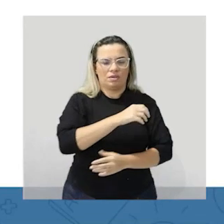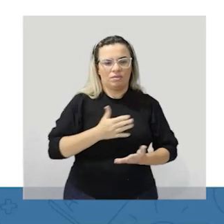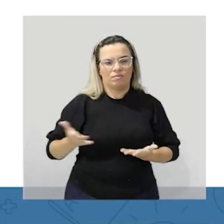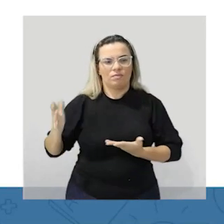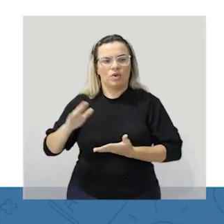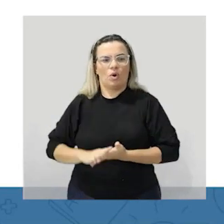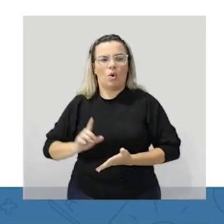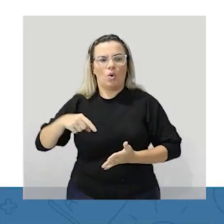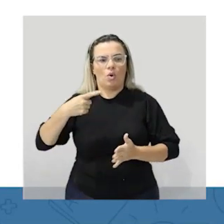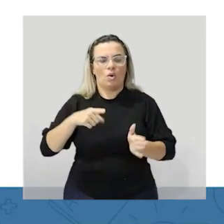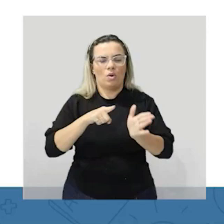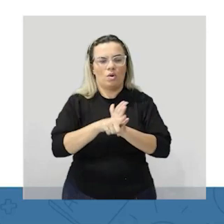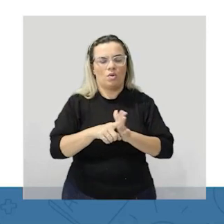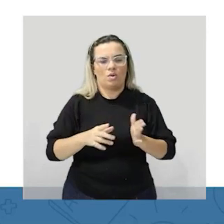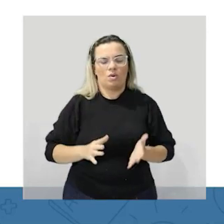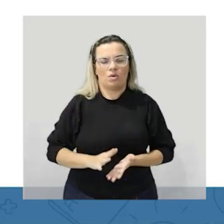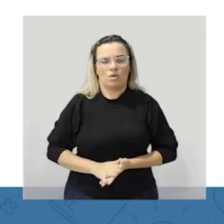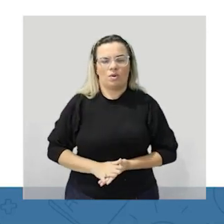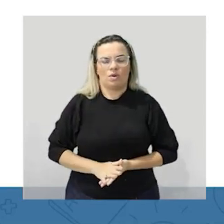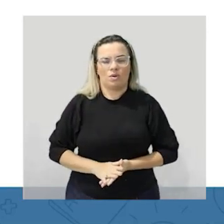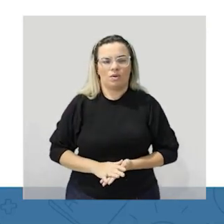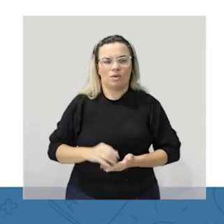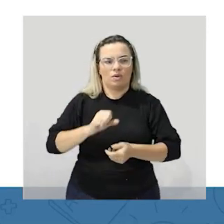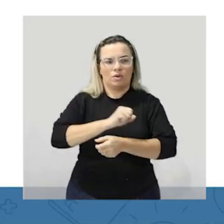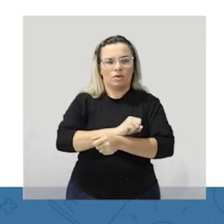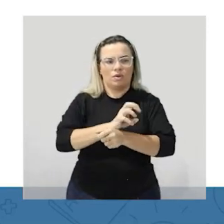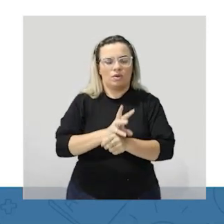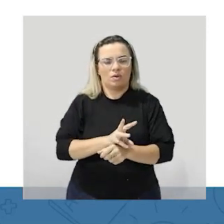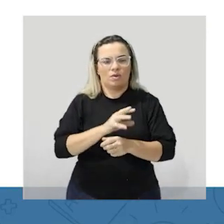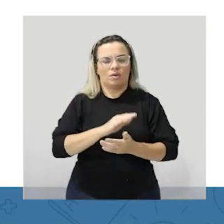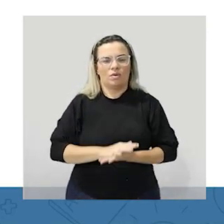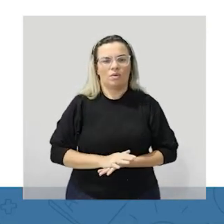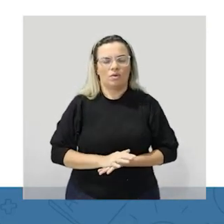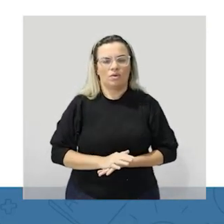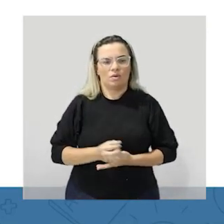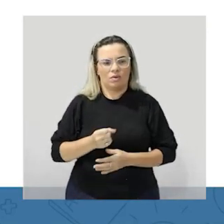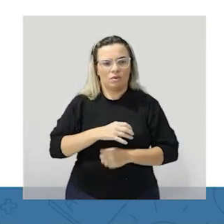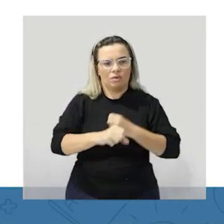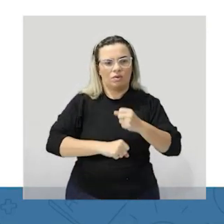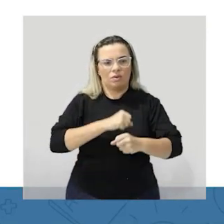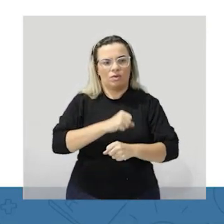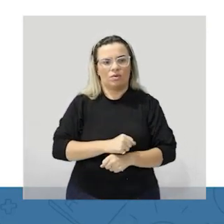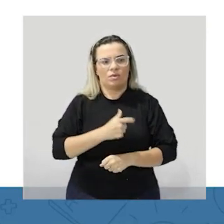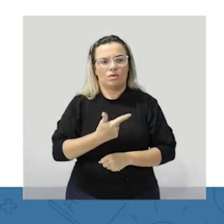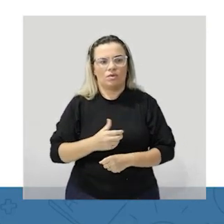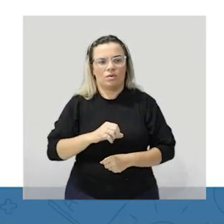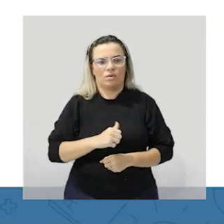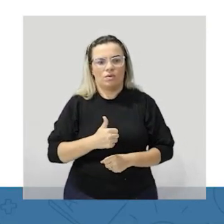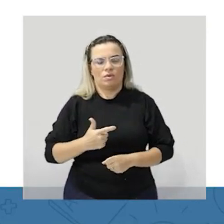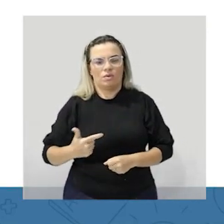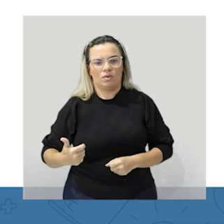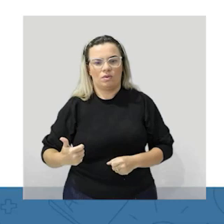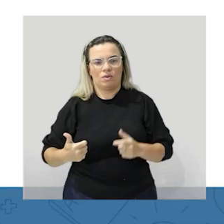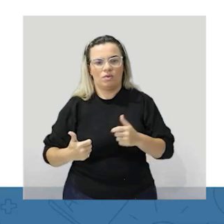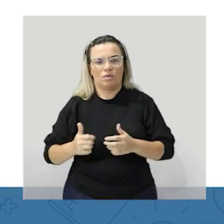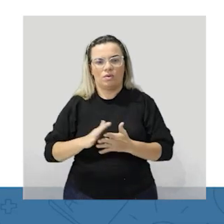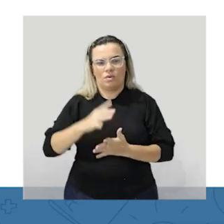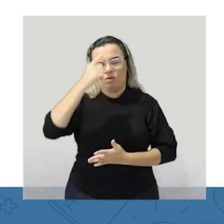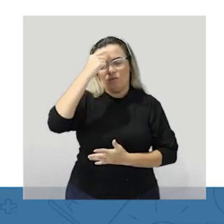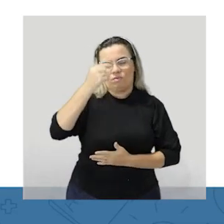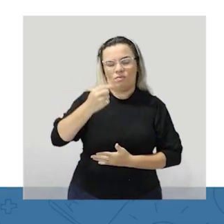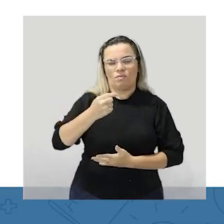também recente, que caiu aqui na UEMA, 2021, uma imagem que nos